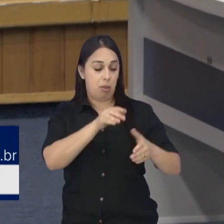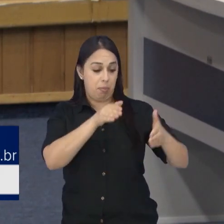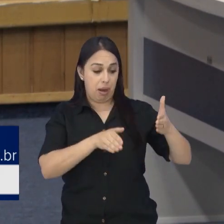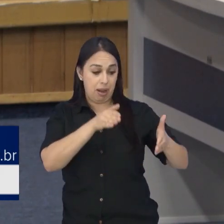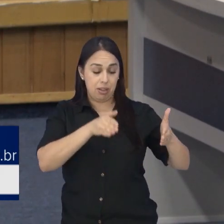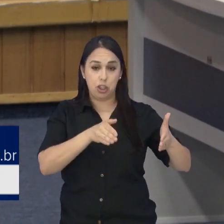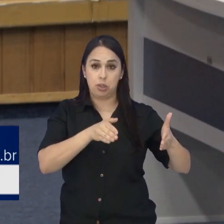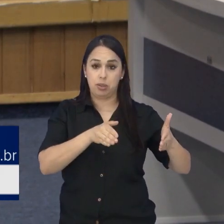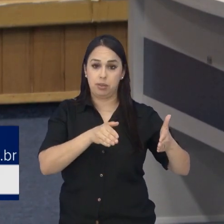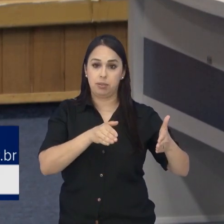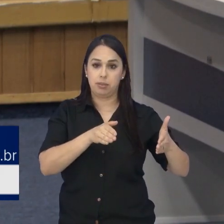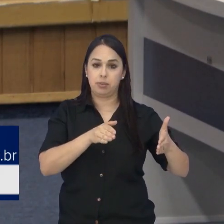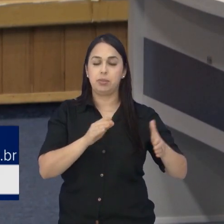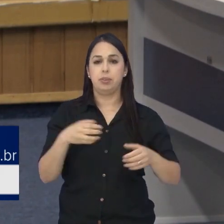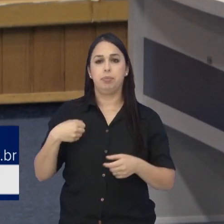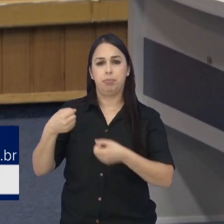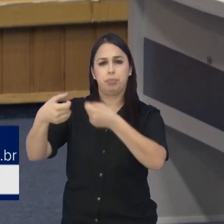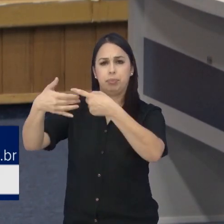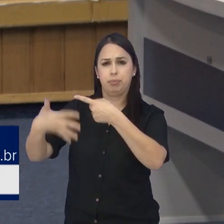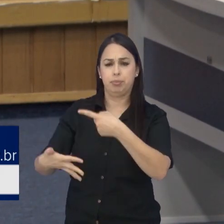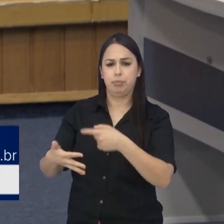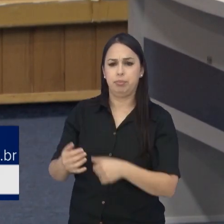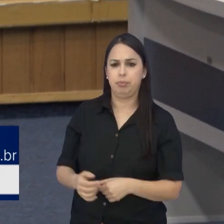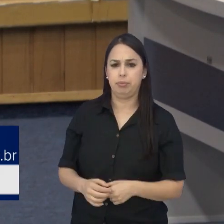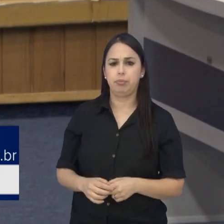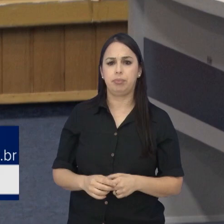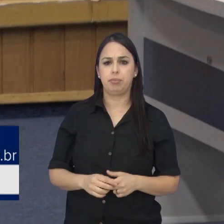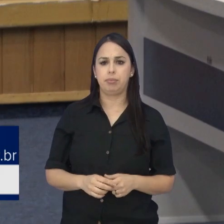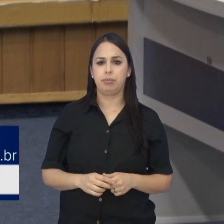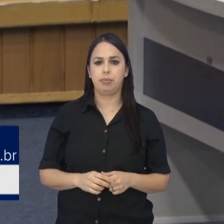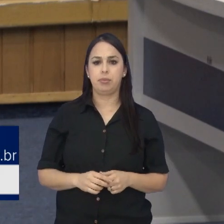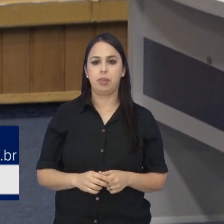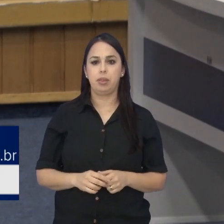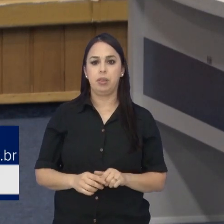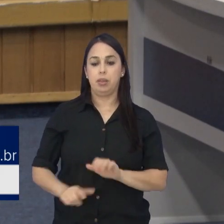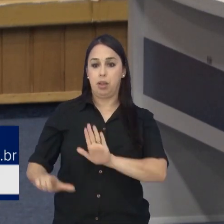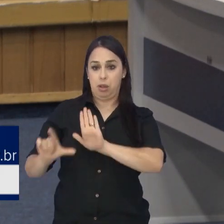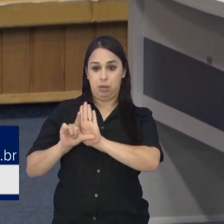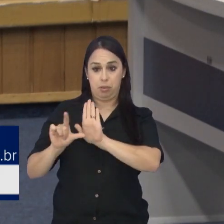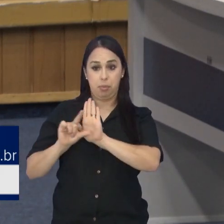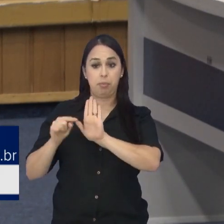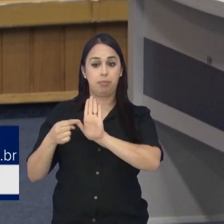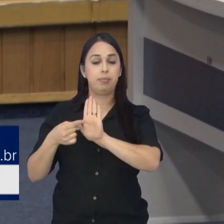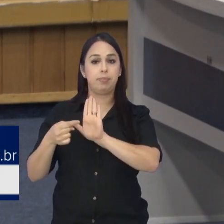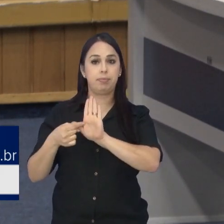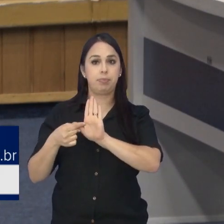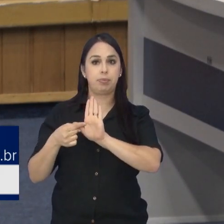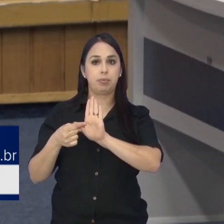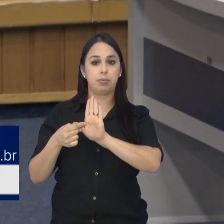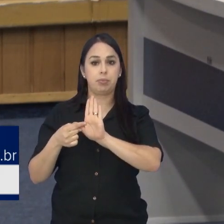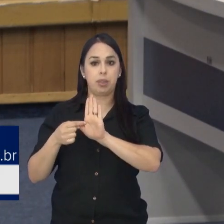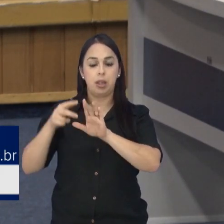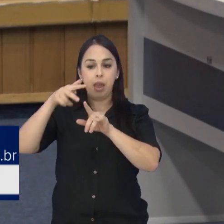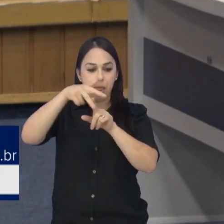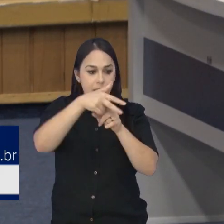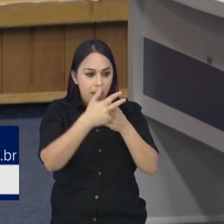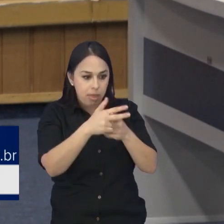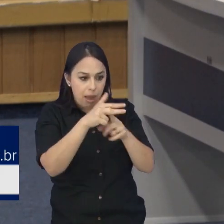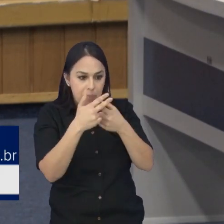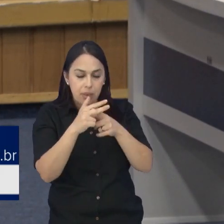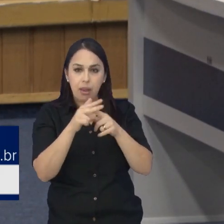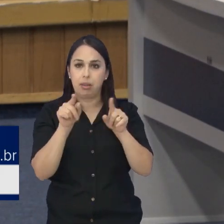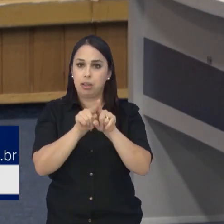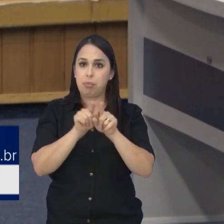previsto tal. A nossa justificativa, visando adequar a legislação contra o município de São José dos